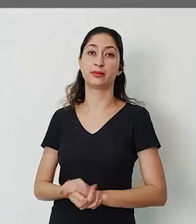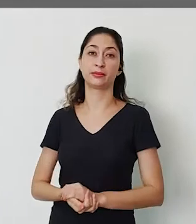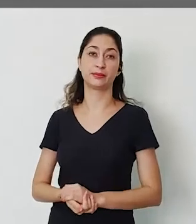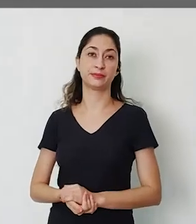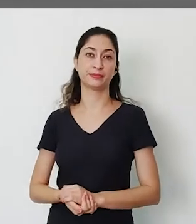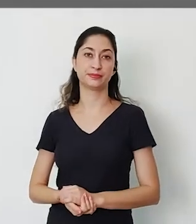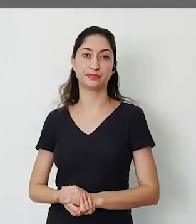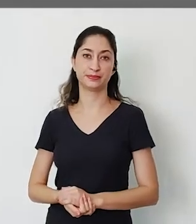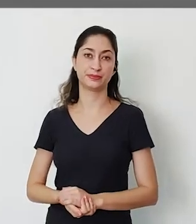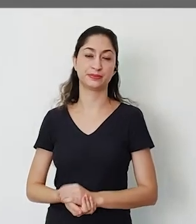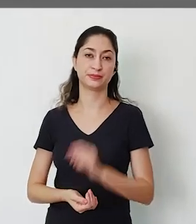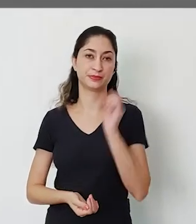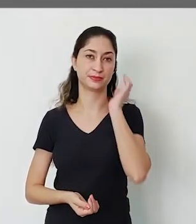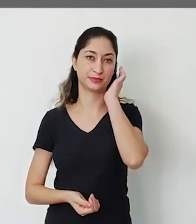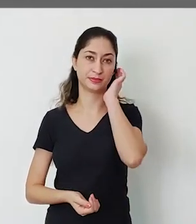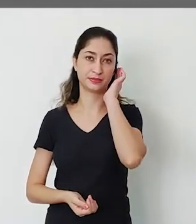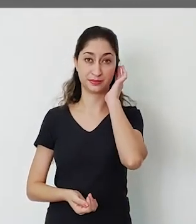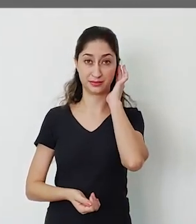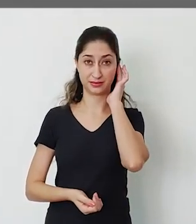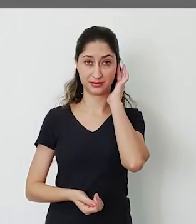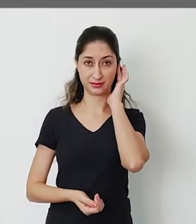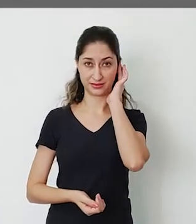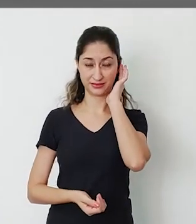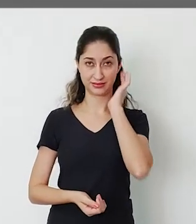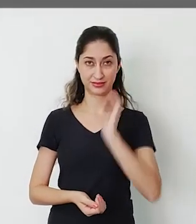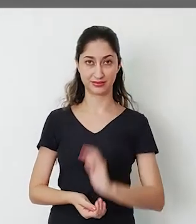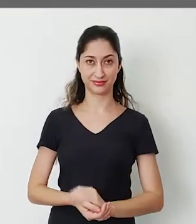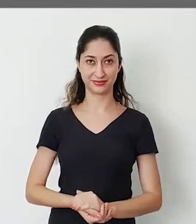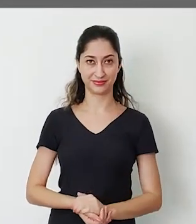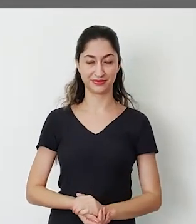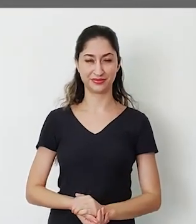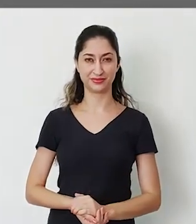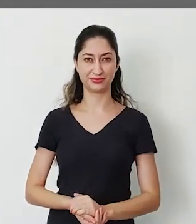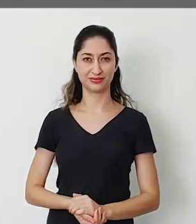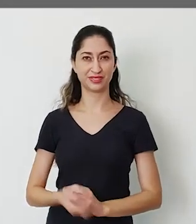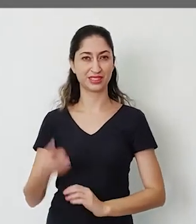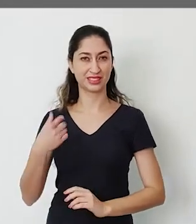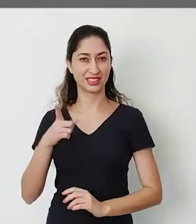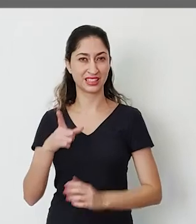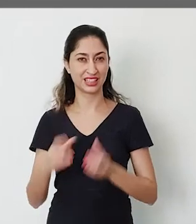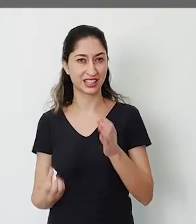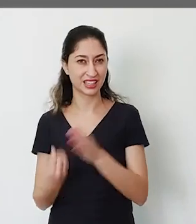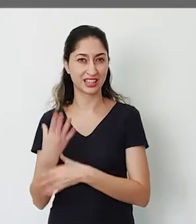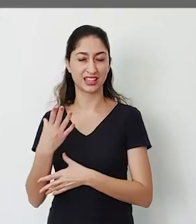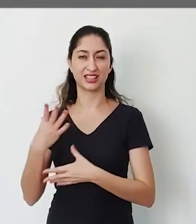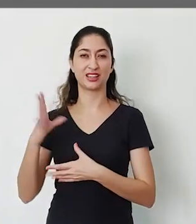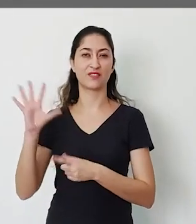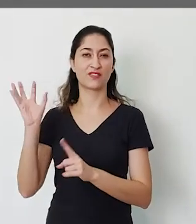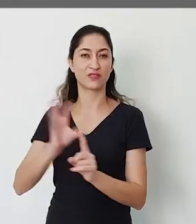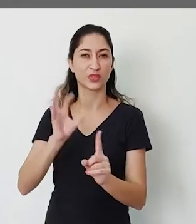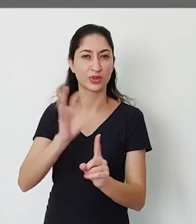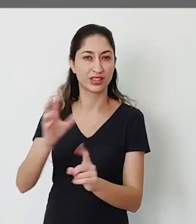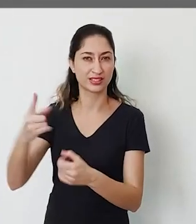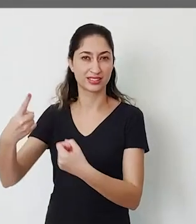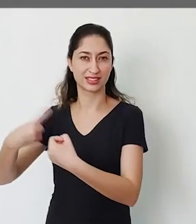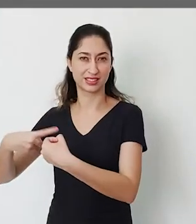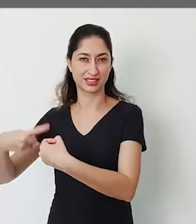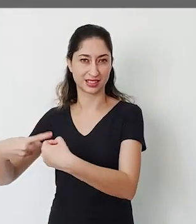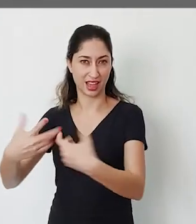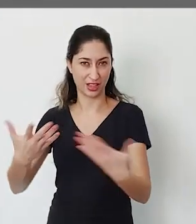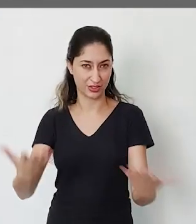Diversidade, entendendo que a gente ia falar um pouco sobre isso mesmo, né? É até uma fase importante, que a gente acabou de perder um amigo nosso das